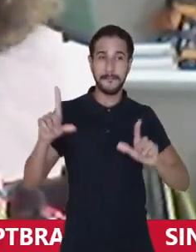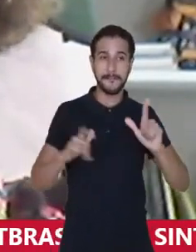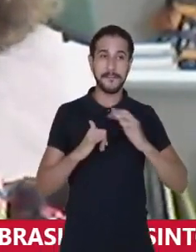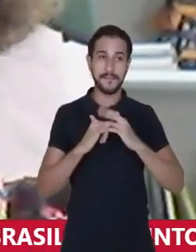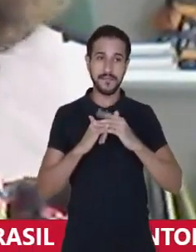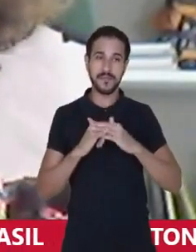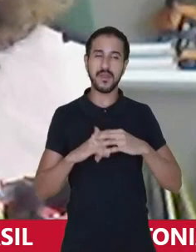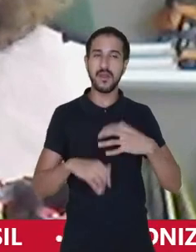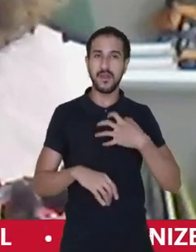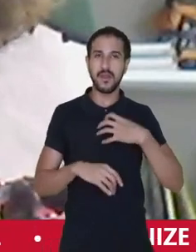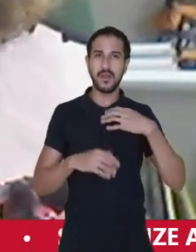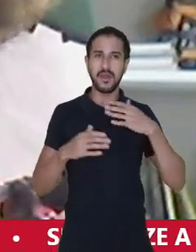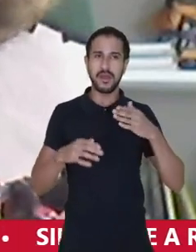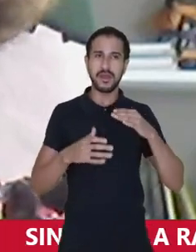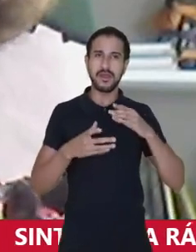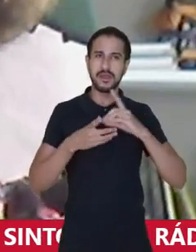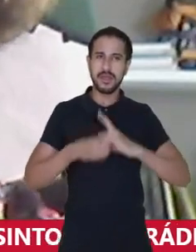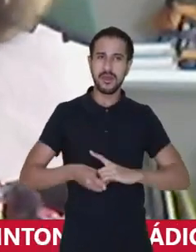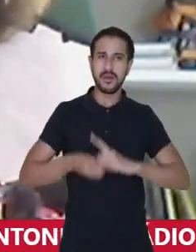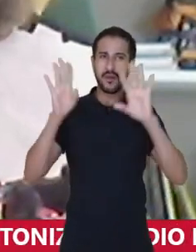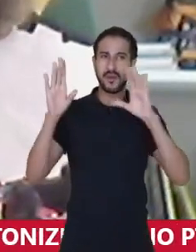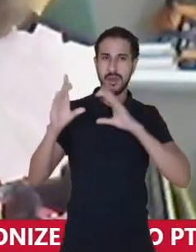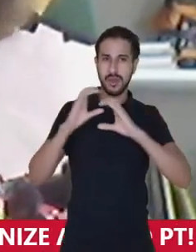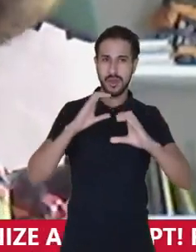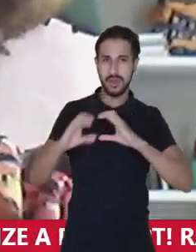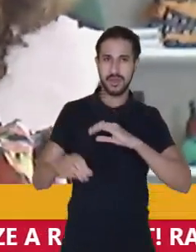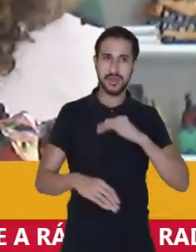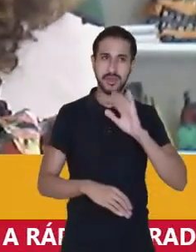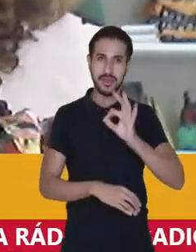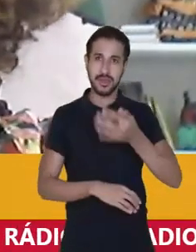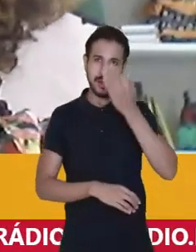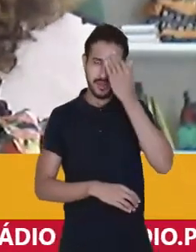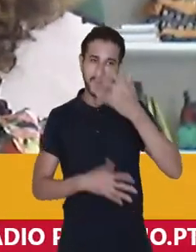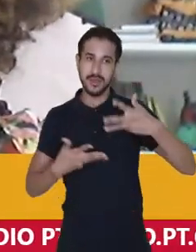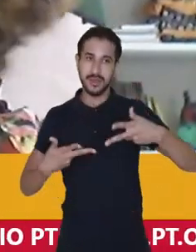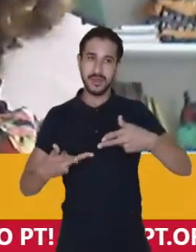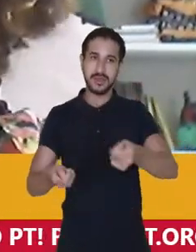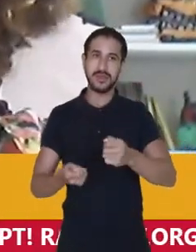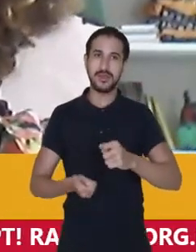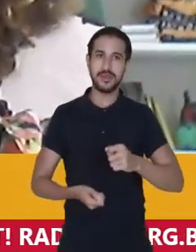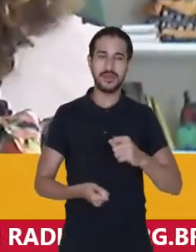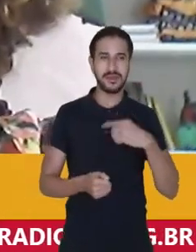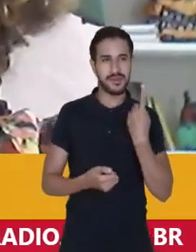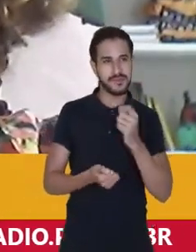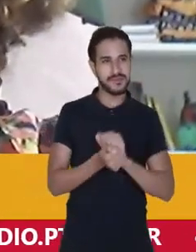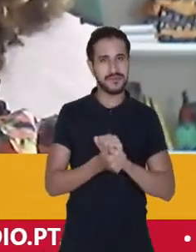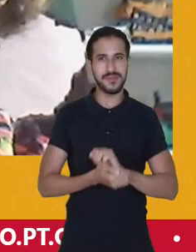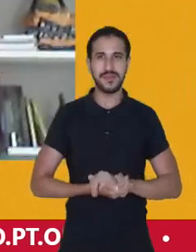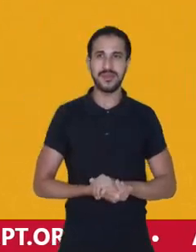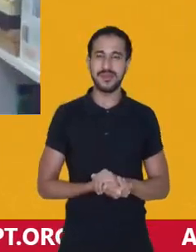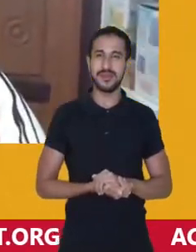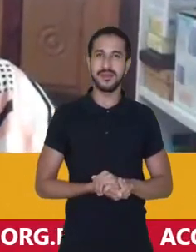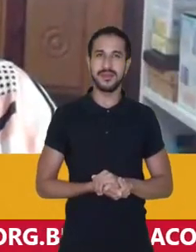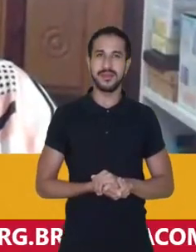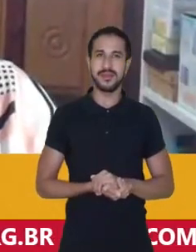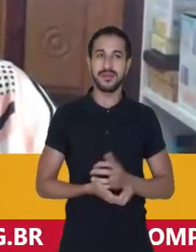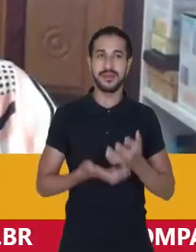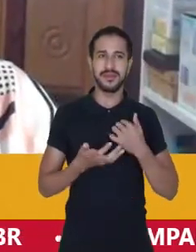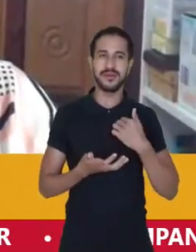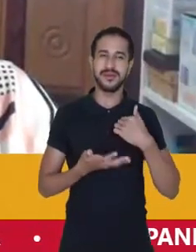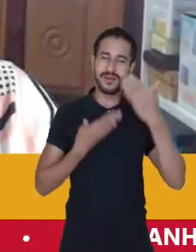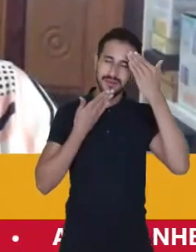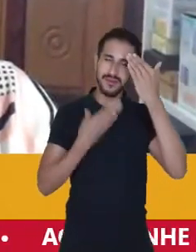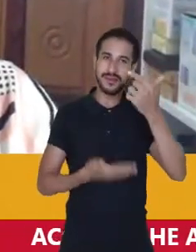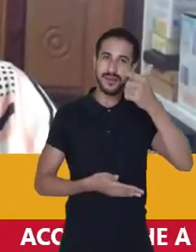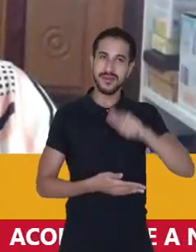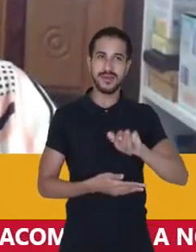uma forma de democratização da comunicação. Muito obrigada pelo convite. Estamos juntas. Eu que agradeço mais